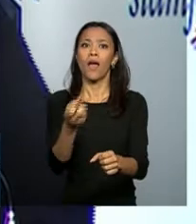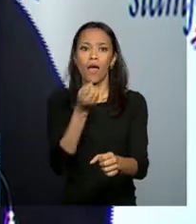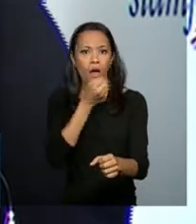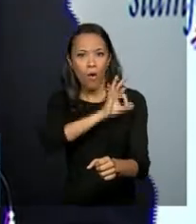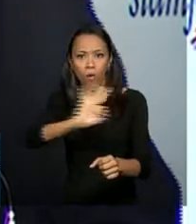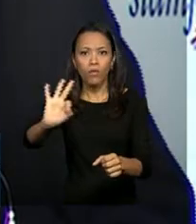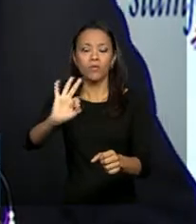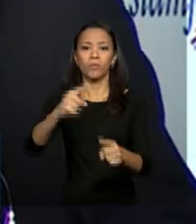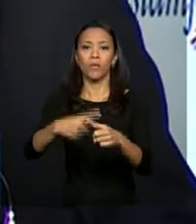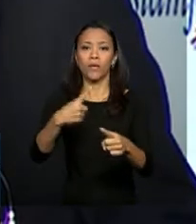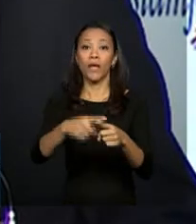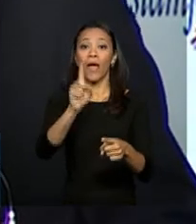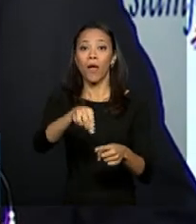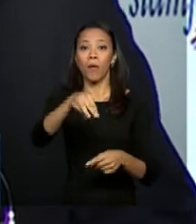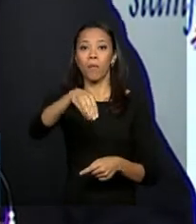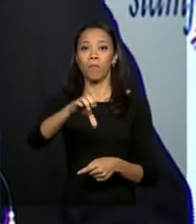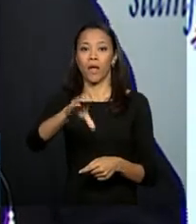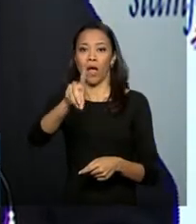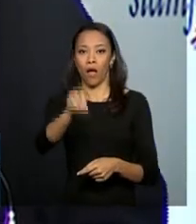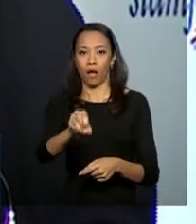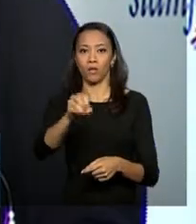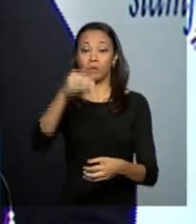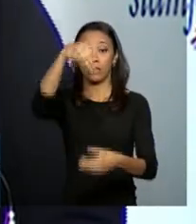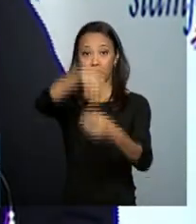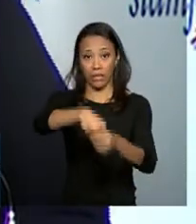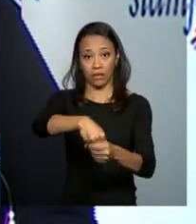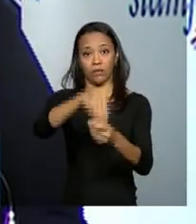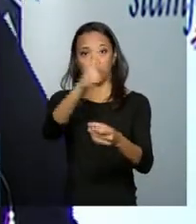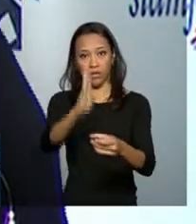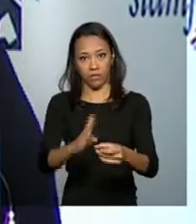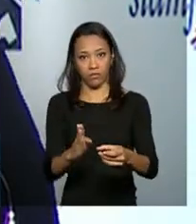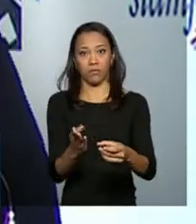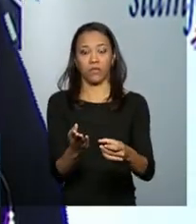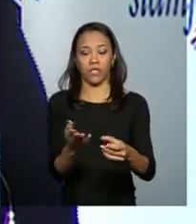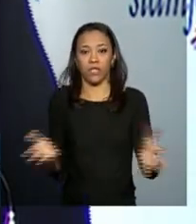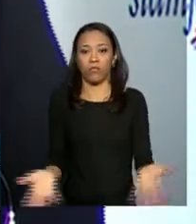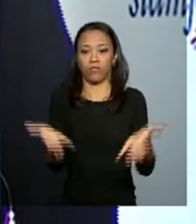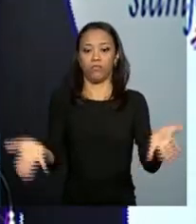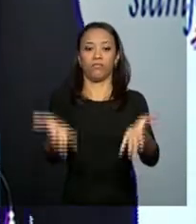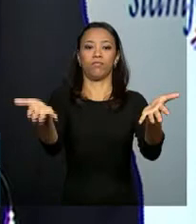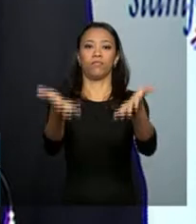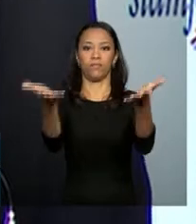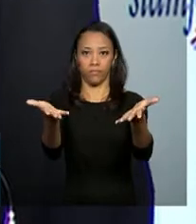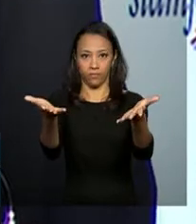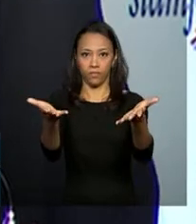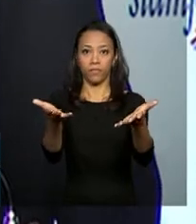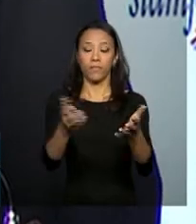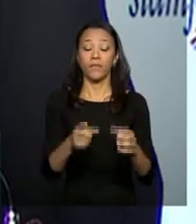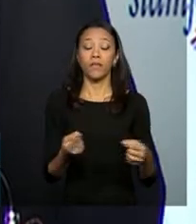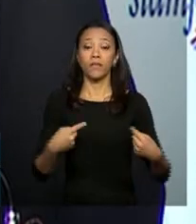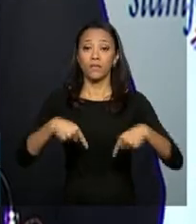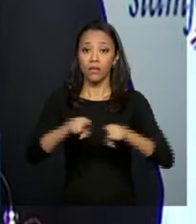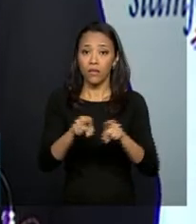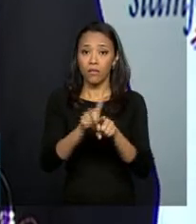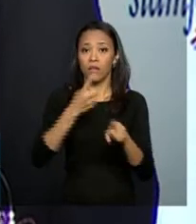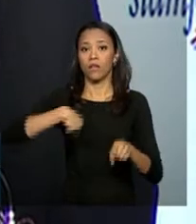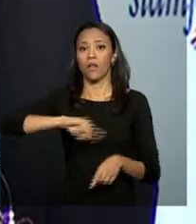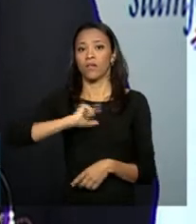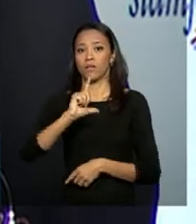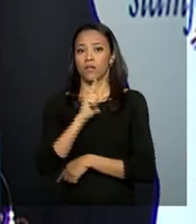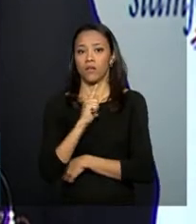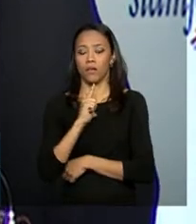É fundamentalmente mercado interno que produziu isso. E também porque nós